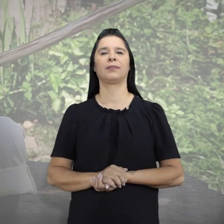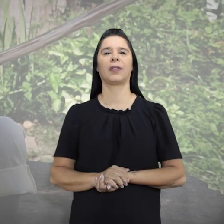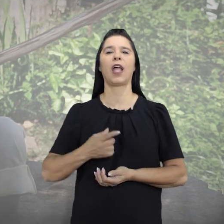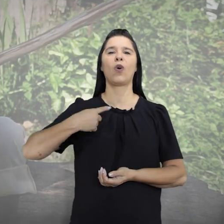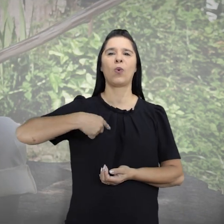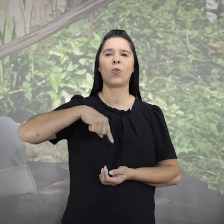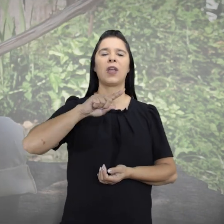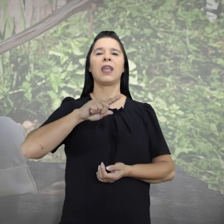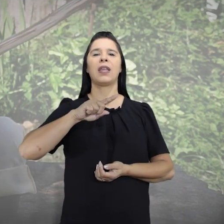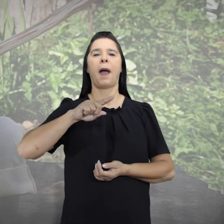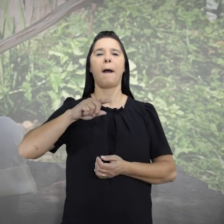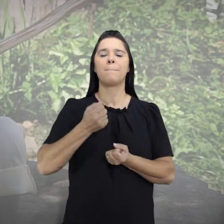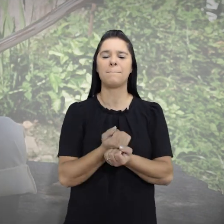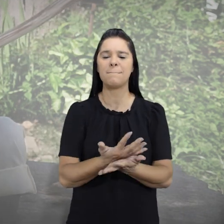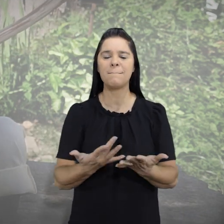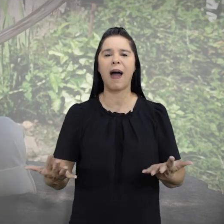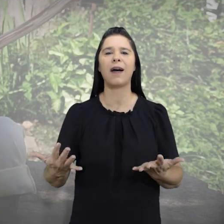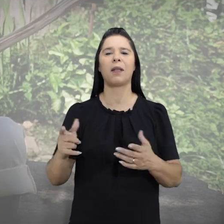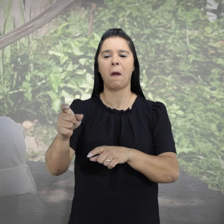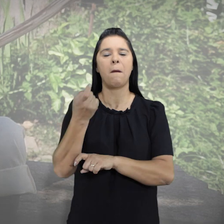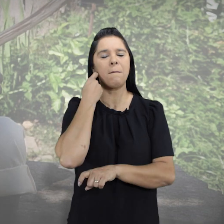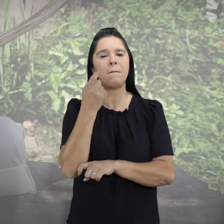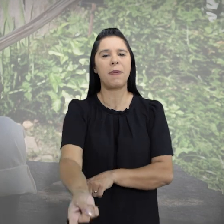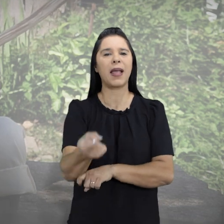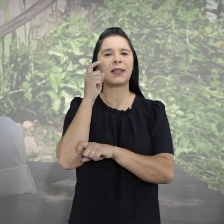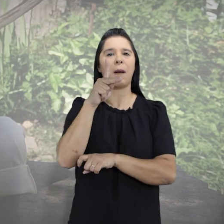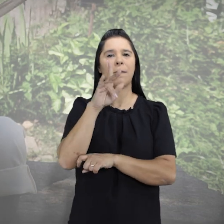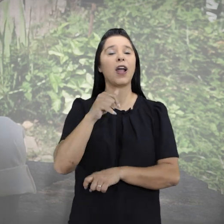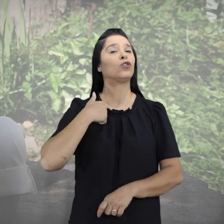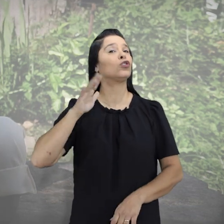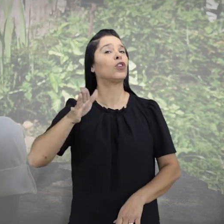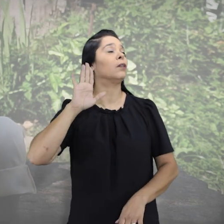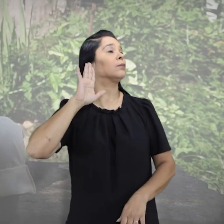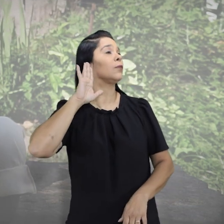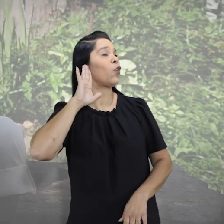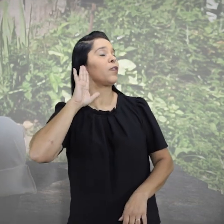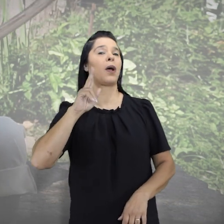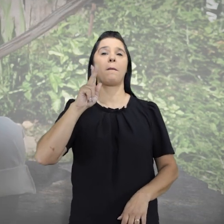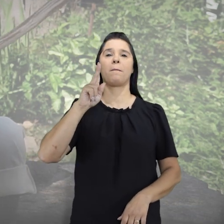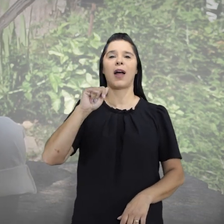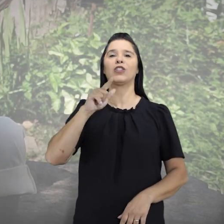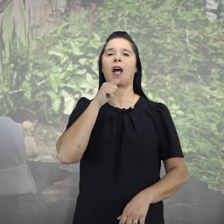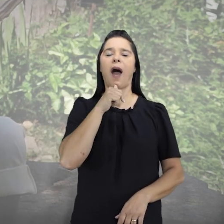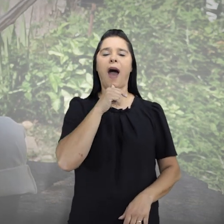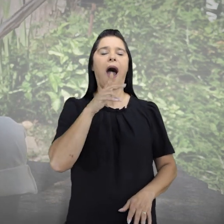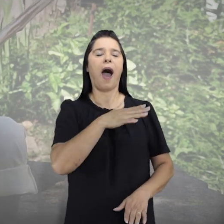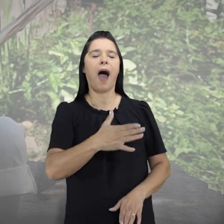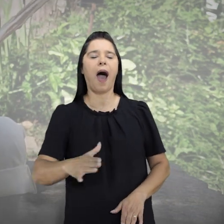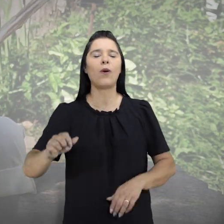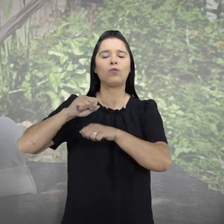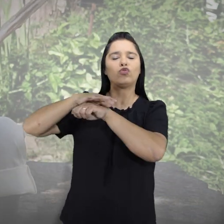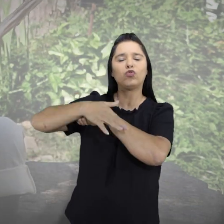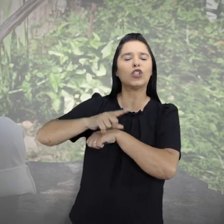no mato pescar com meu pai, e naquela época eu já começava a ouvir as músicas que saíam do som das águas, saía da cachoeira.